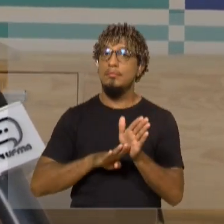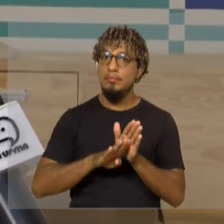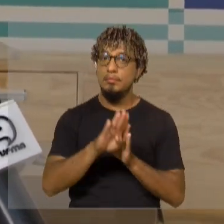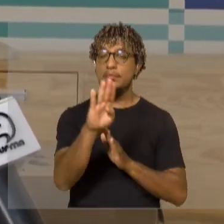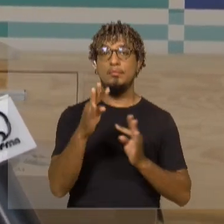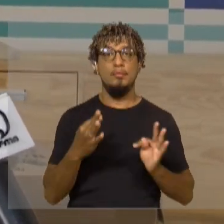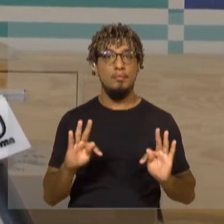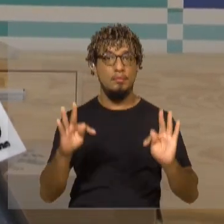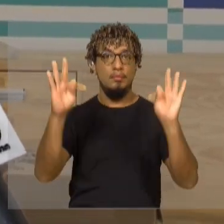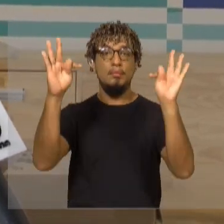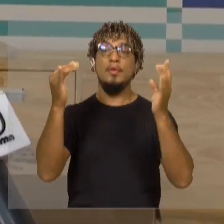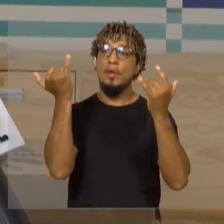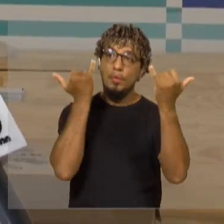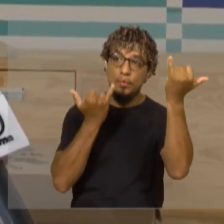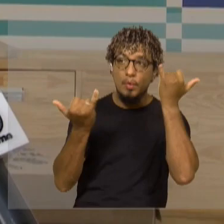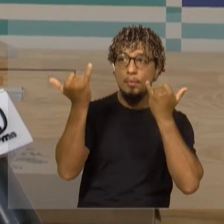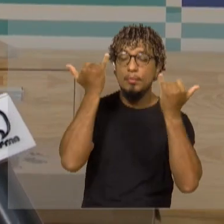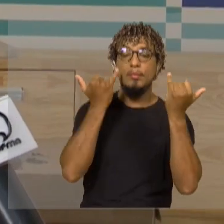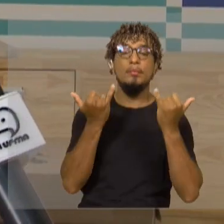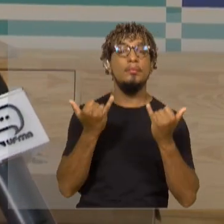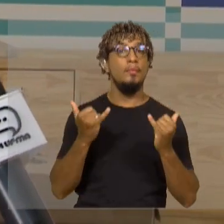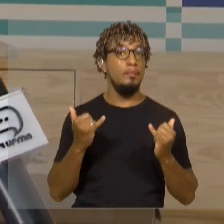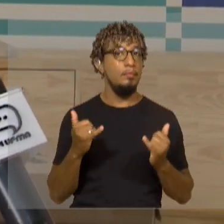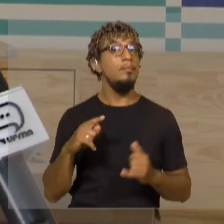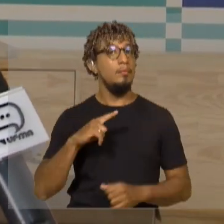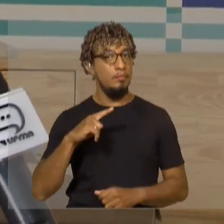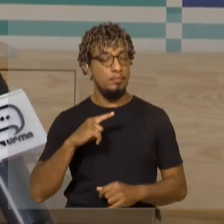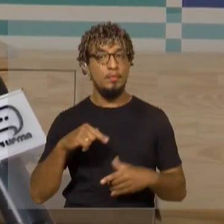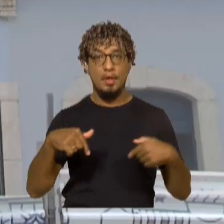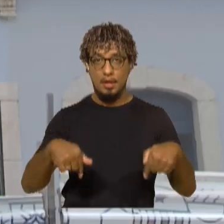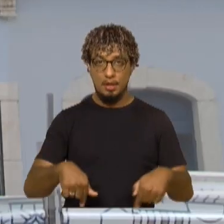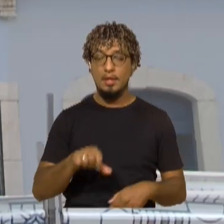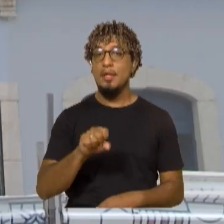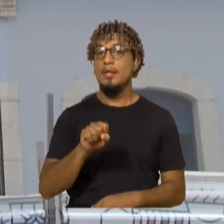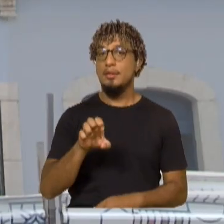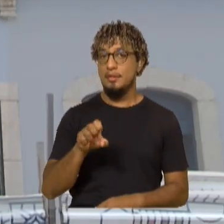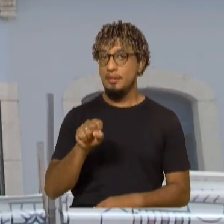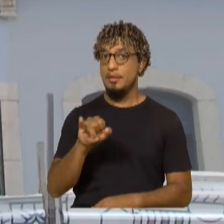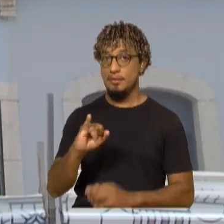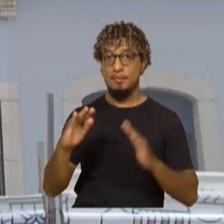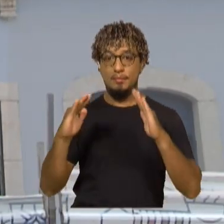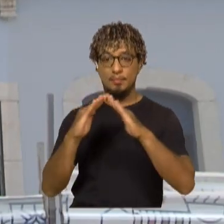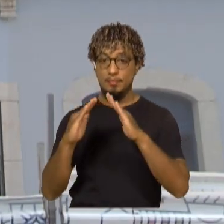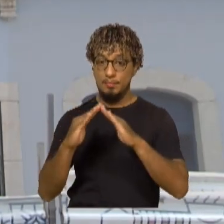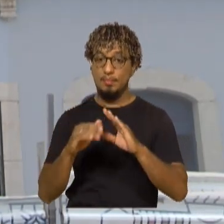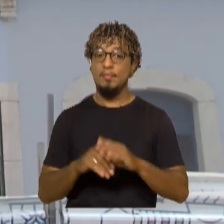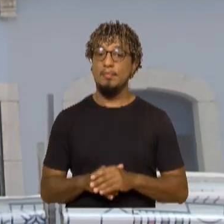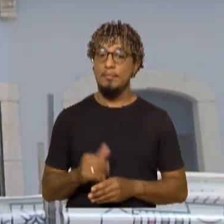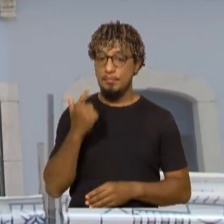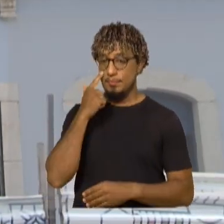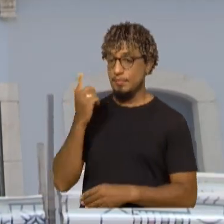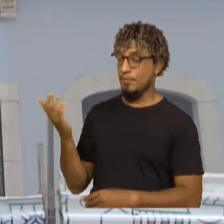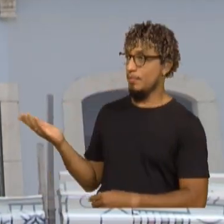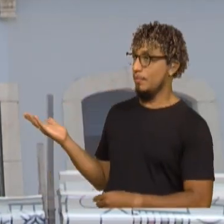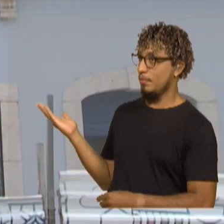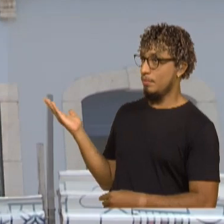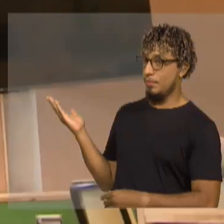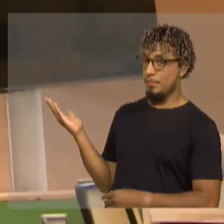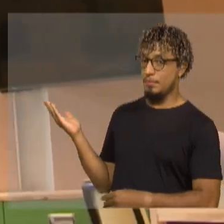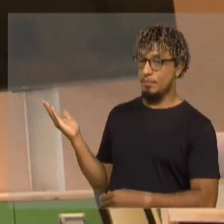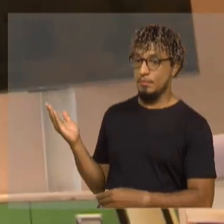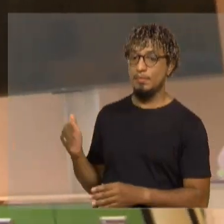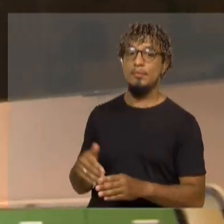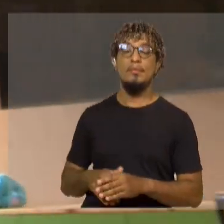a tecnologia, as informações, isso tudo a gente passa aqui no SESI Casarão. O Centro Tecnológico e Cultural da Indústria do